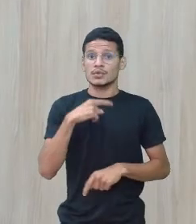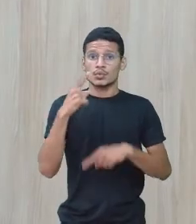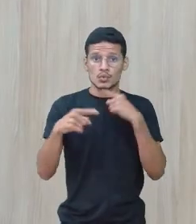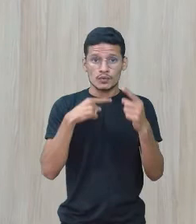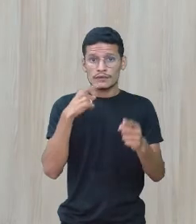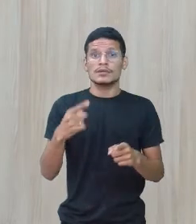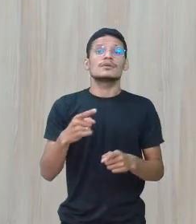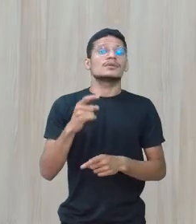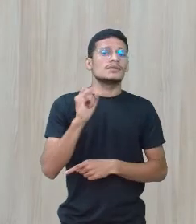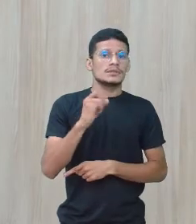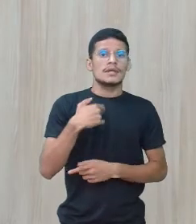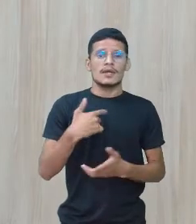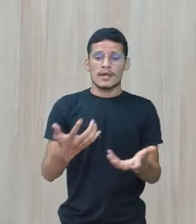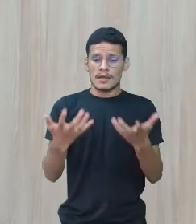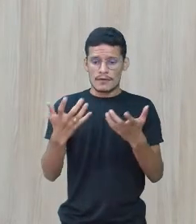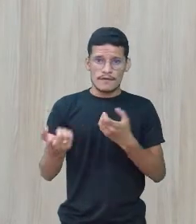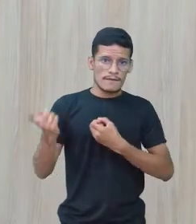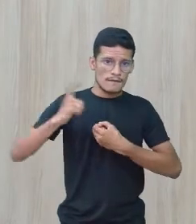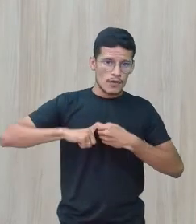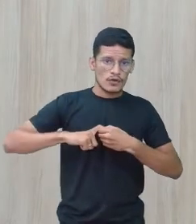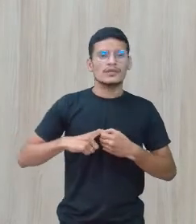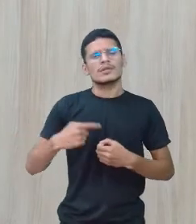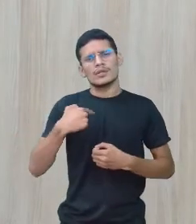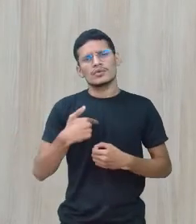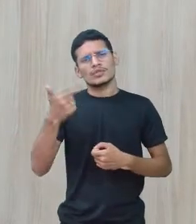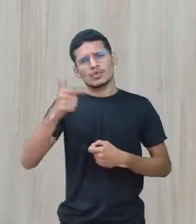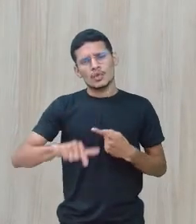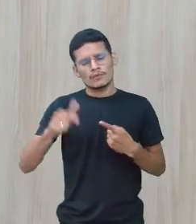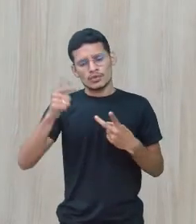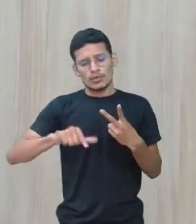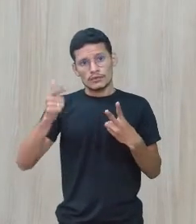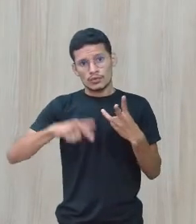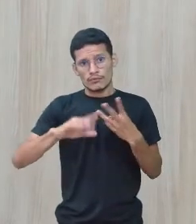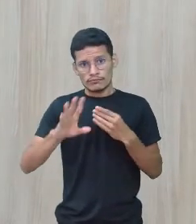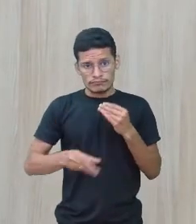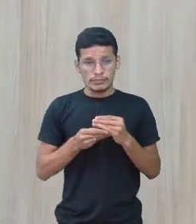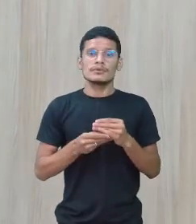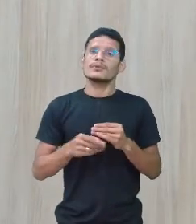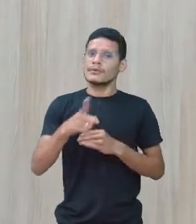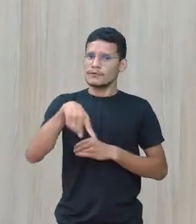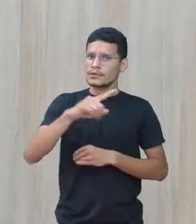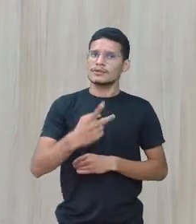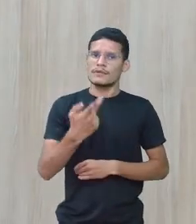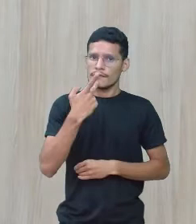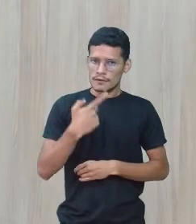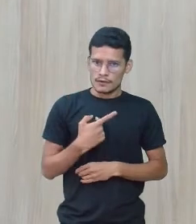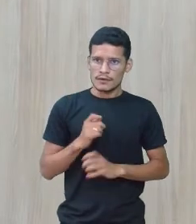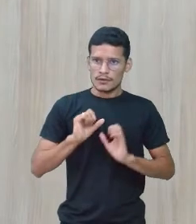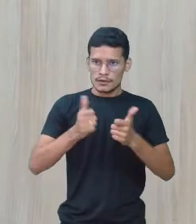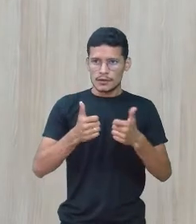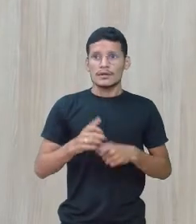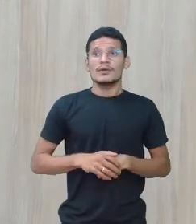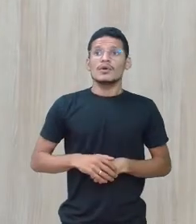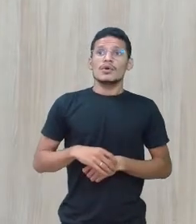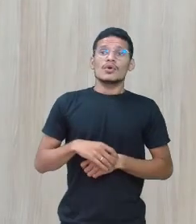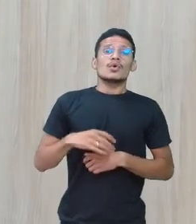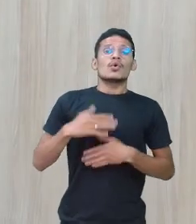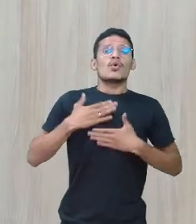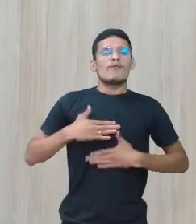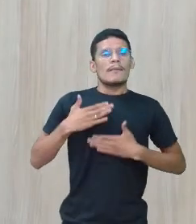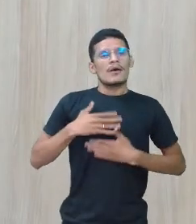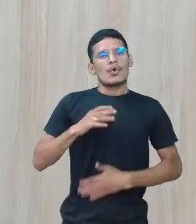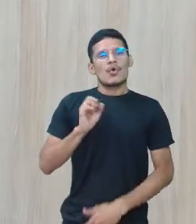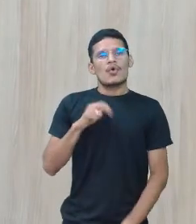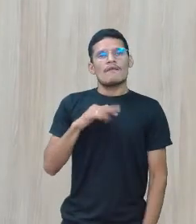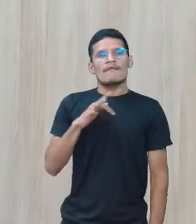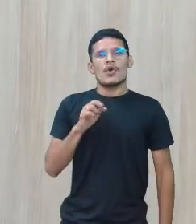dúvida, se quiser que eu volte um pouquinho, repita, reformule, vocês podem dizer, tá? As conformativas, e aqui eu gosto